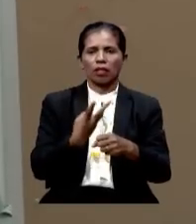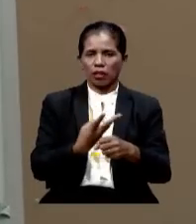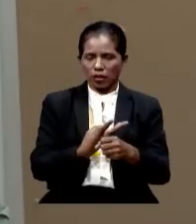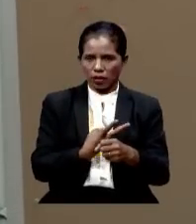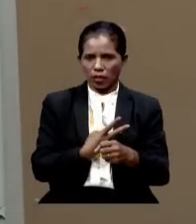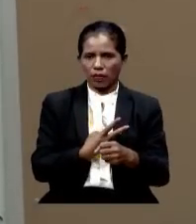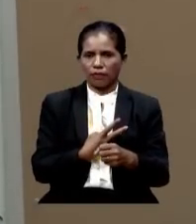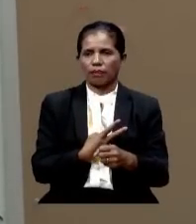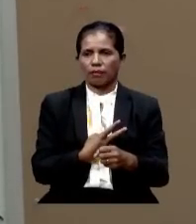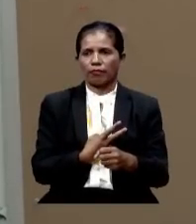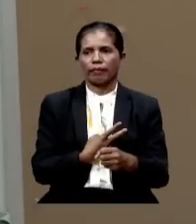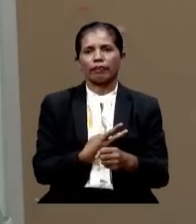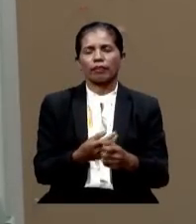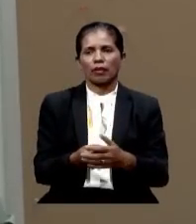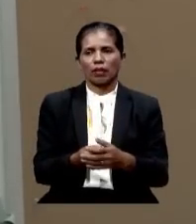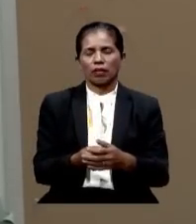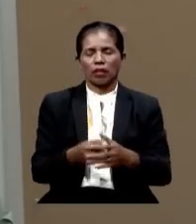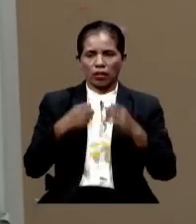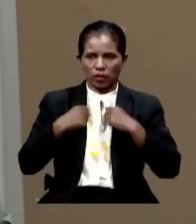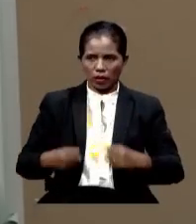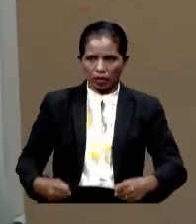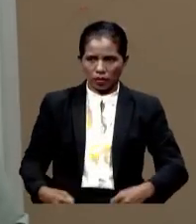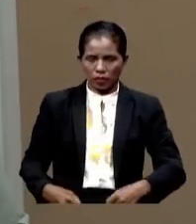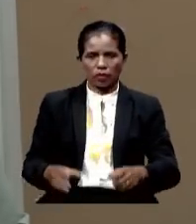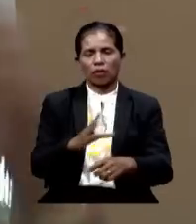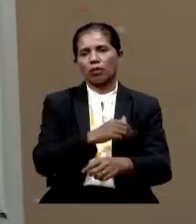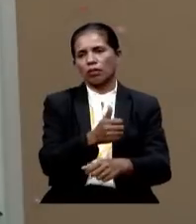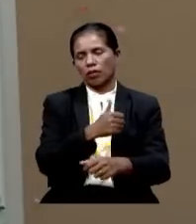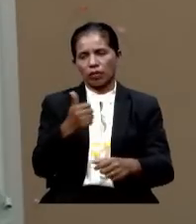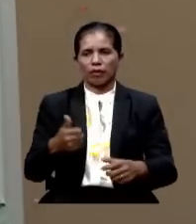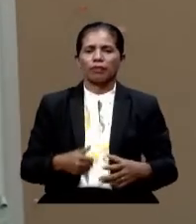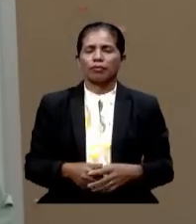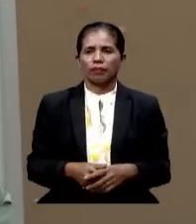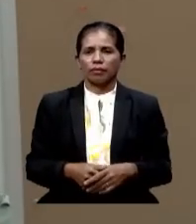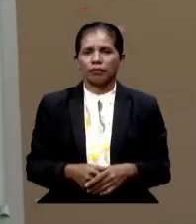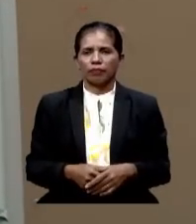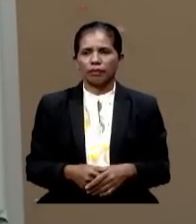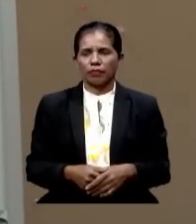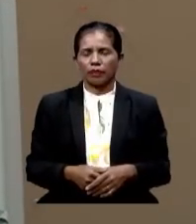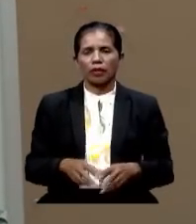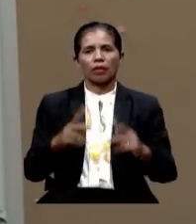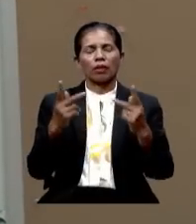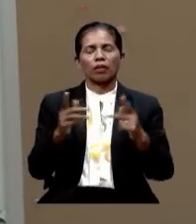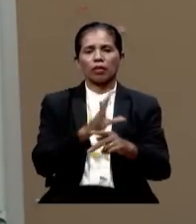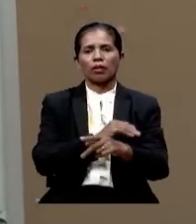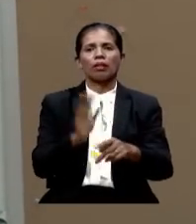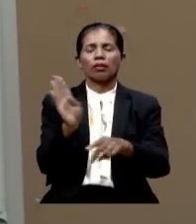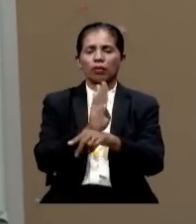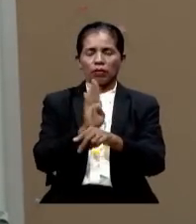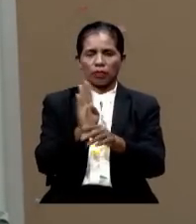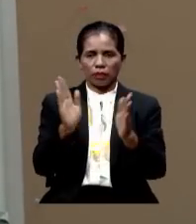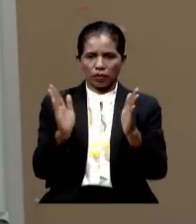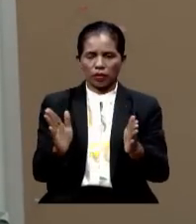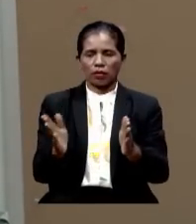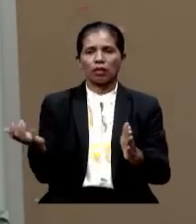dia Saudi rasik mos lu buat serselu. Pun ba empresario sektor